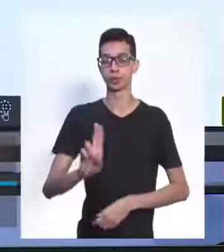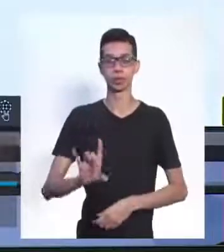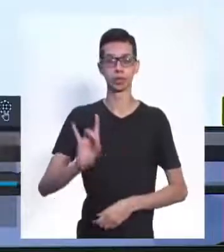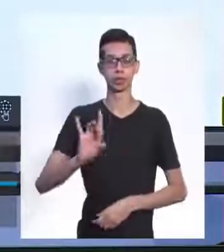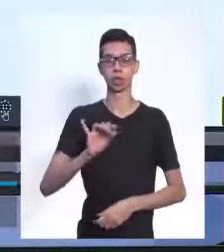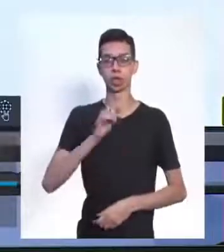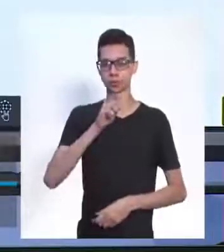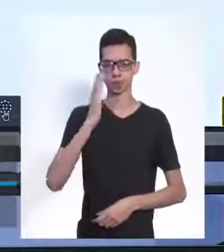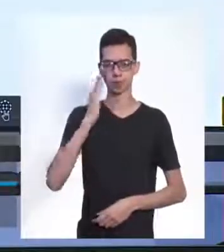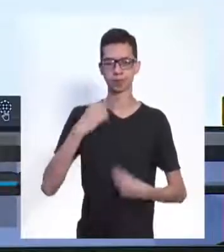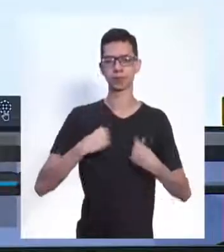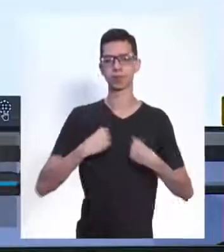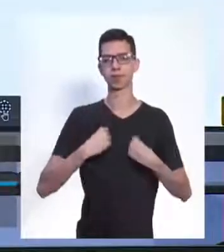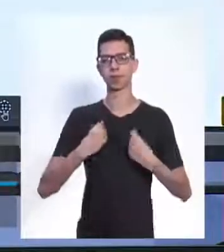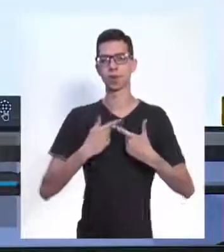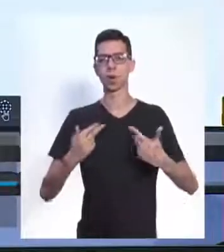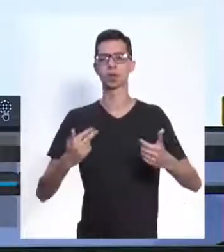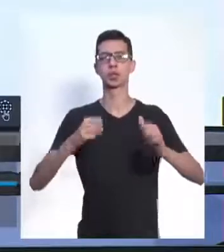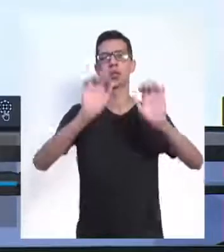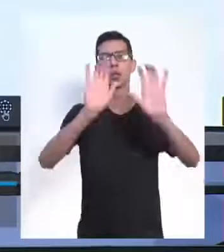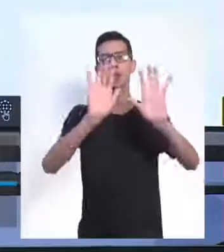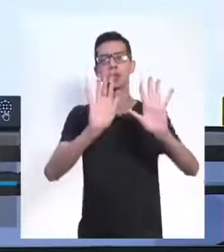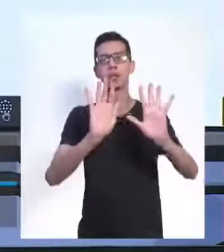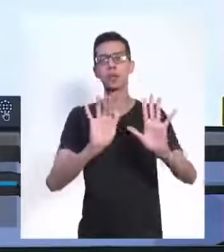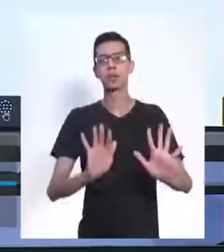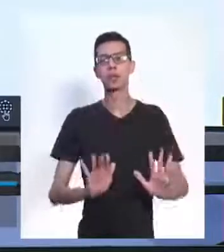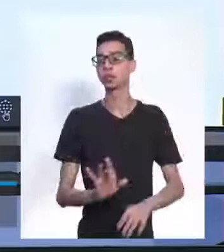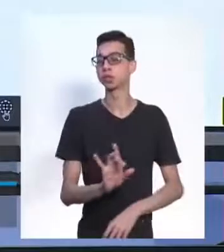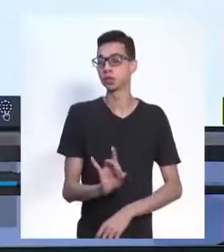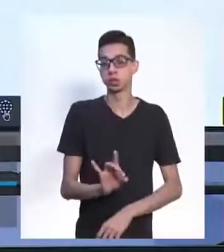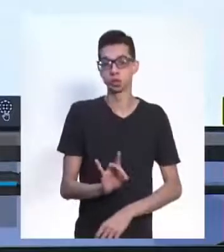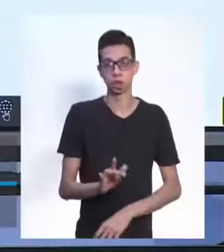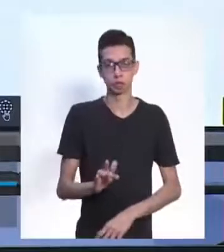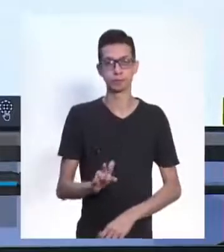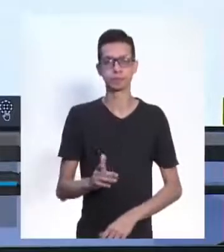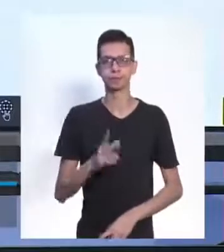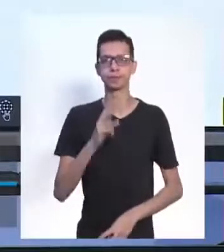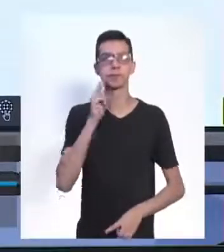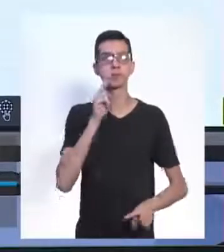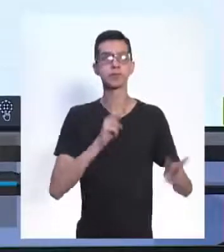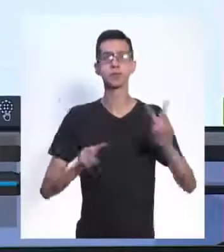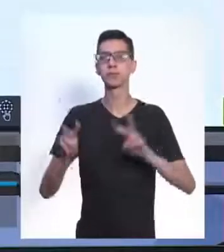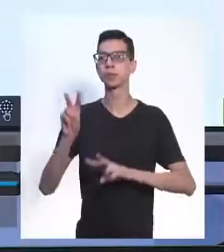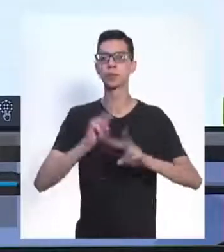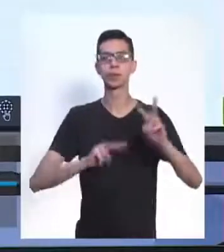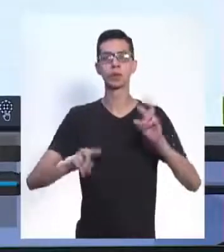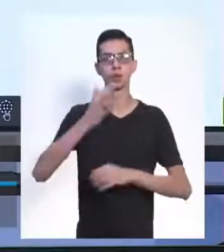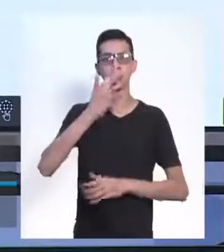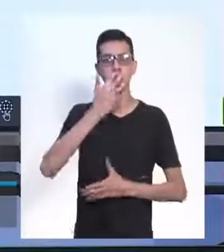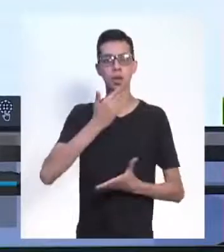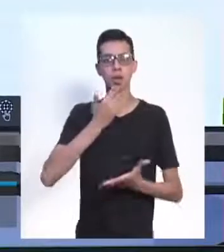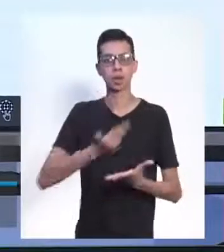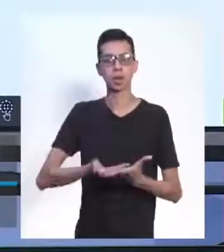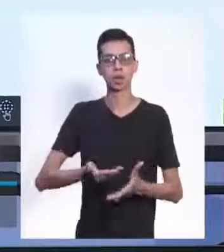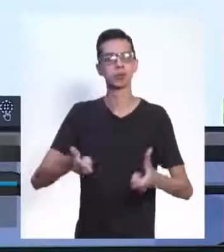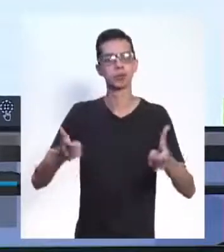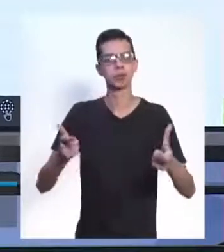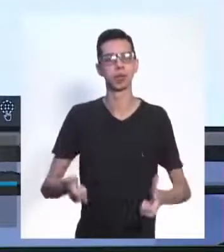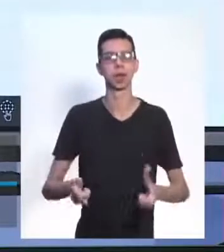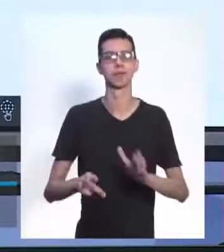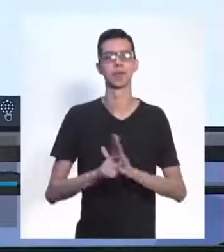tecidos, um monte de tecido em volta, e só os tecidos já criam a questão estética e o cenário